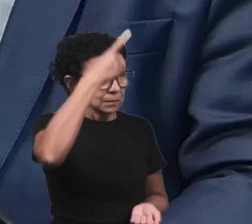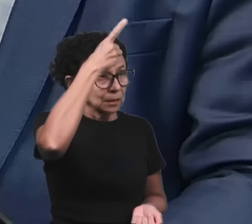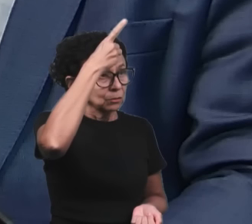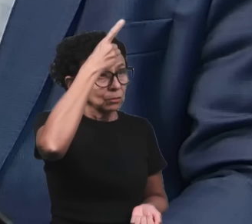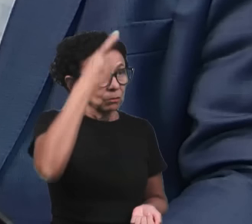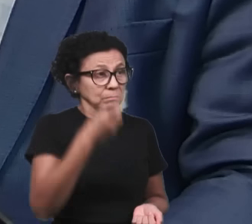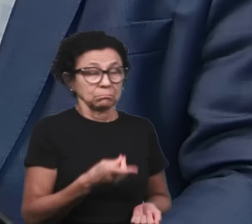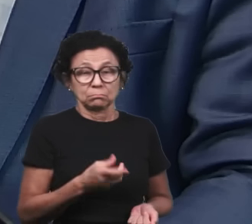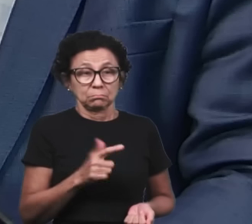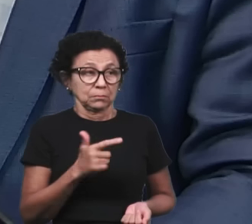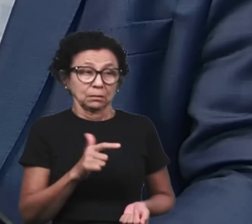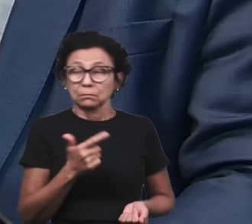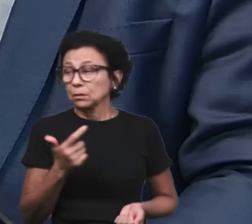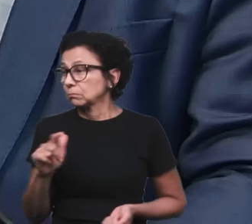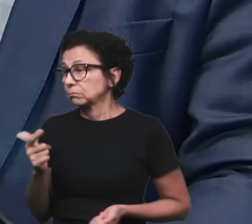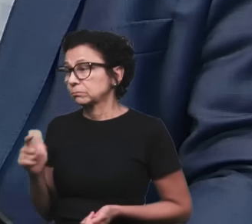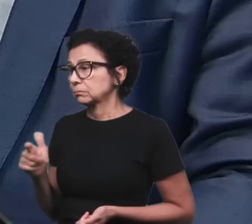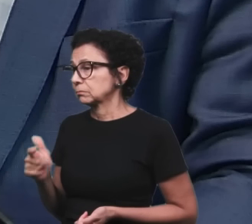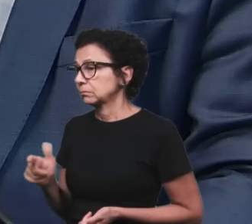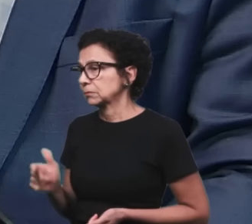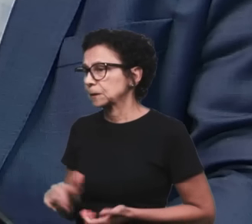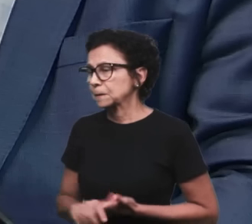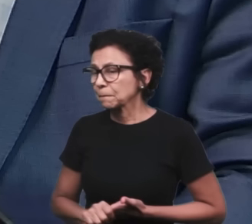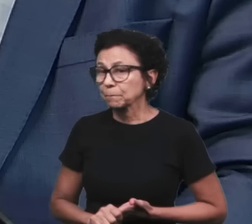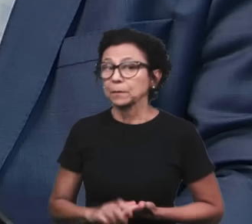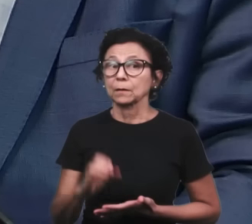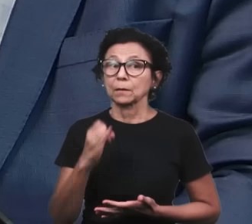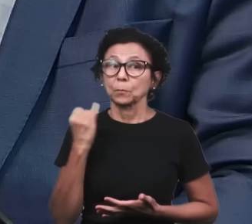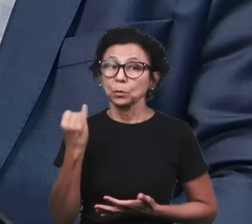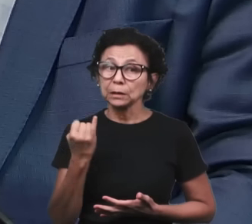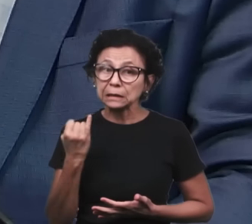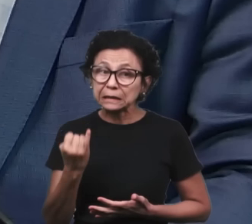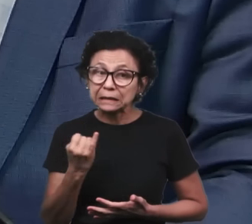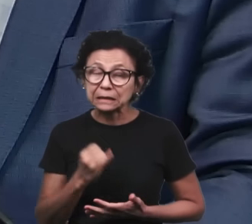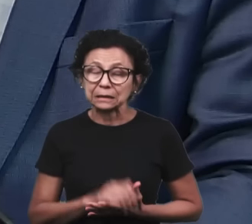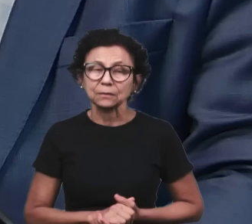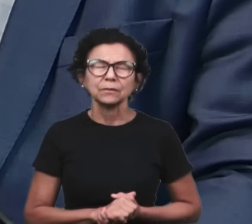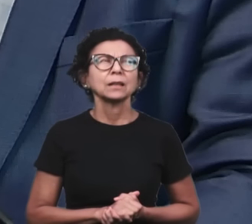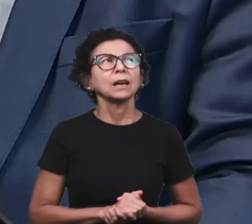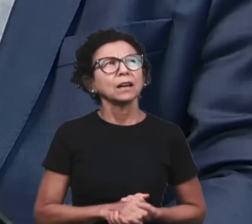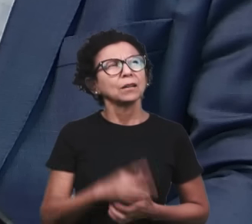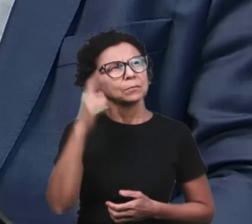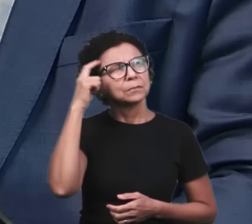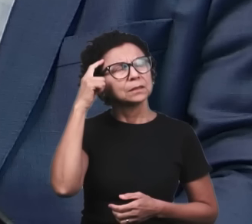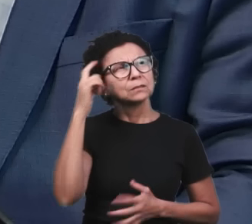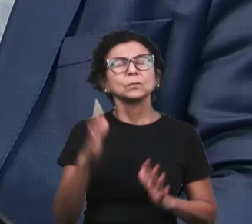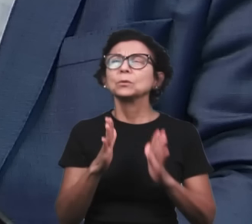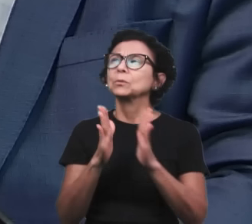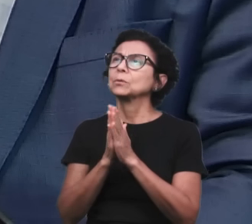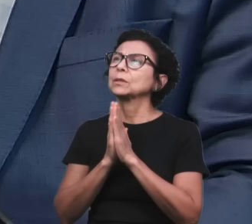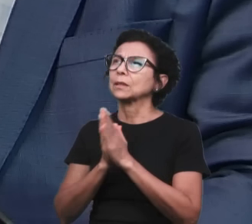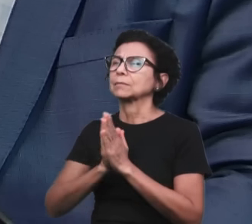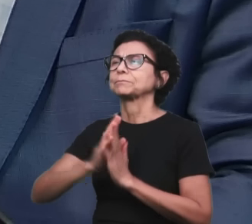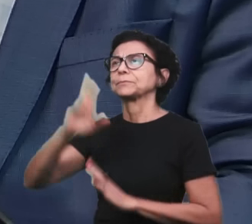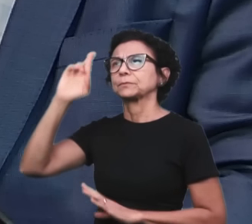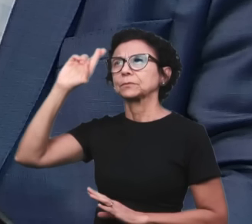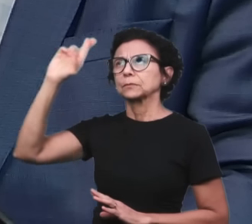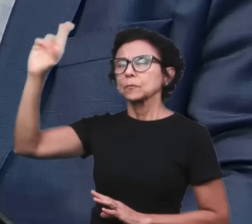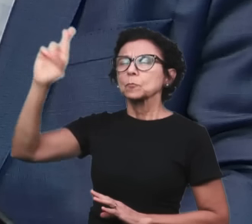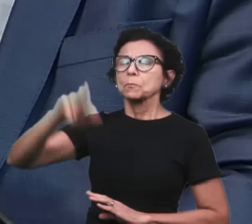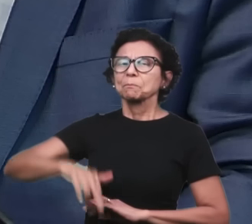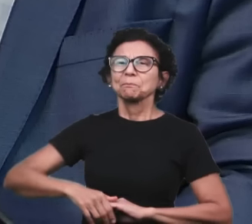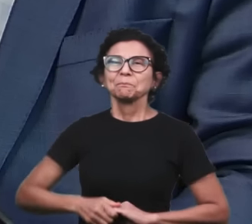não tem, não. Aí eu falava, isso é importante, deixa eu buscar o Senhor. Então, eu comecei a buscar.